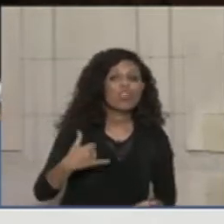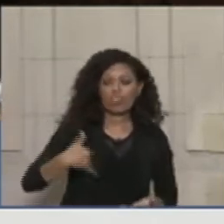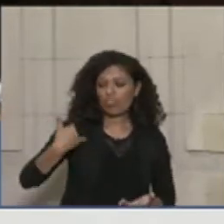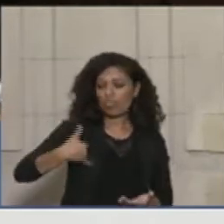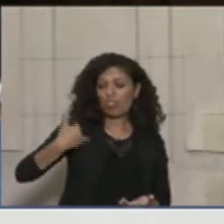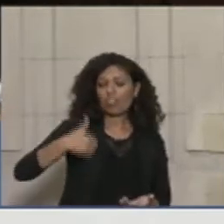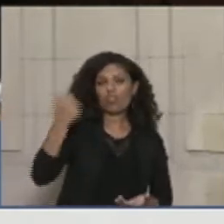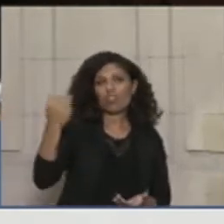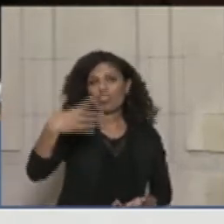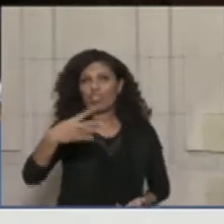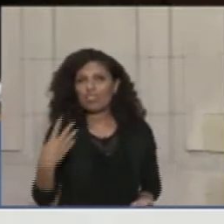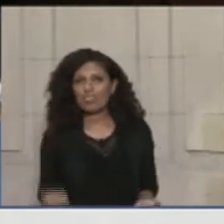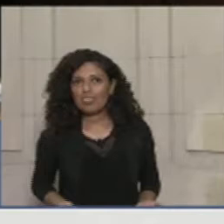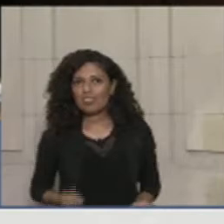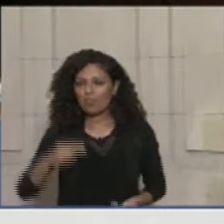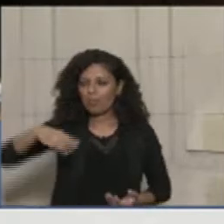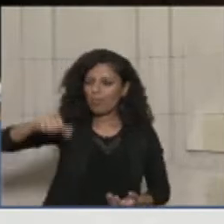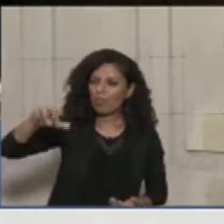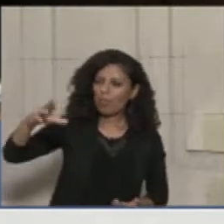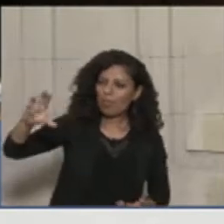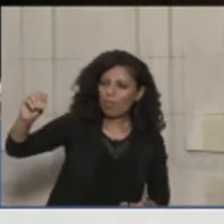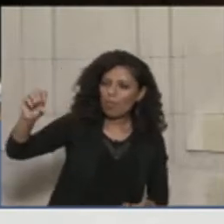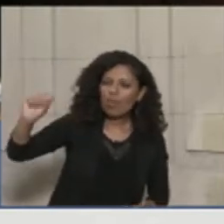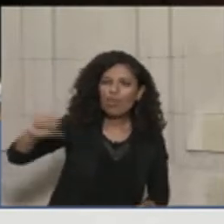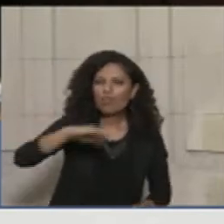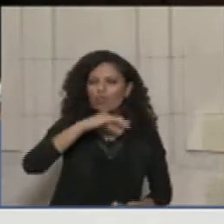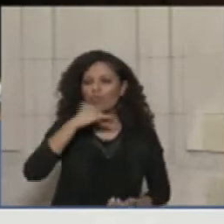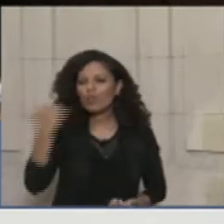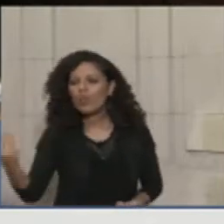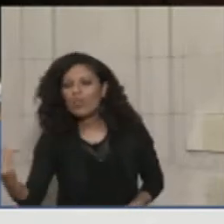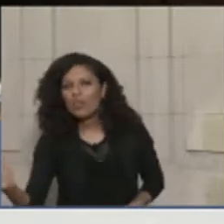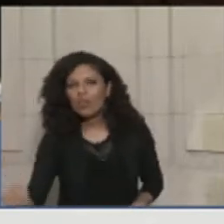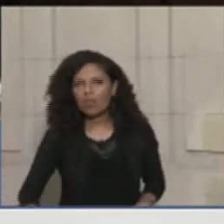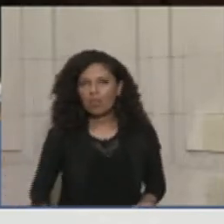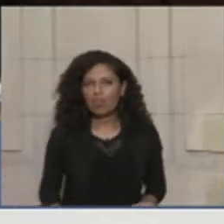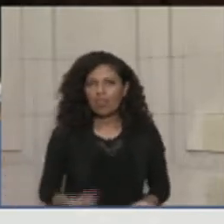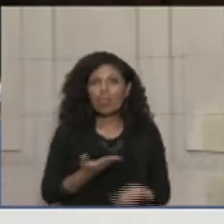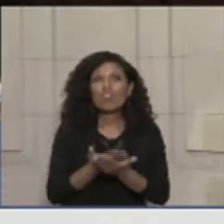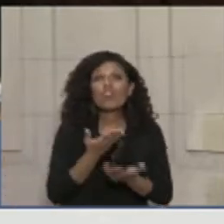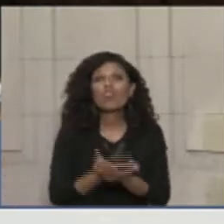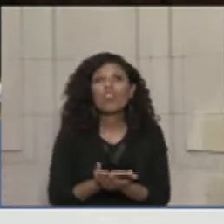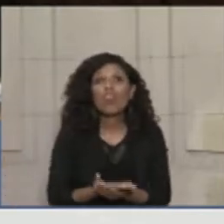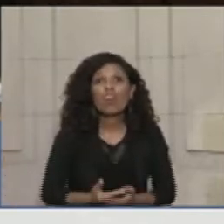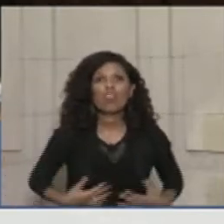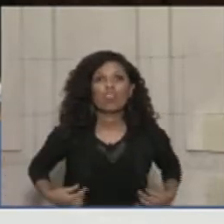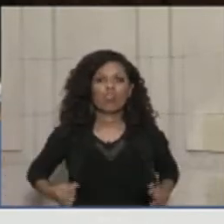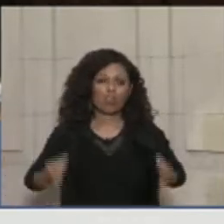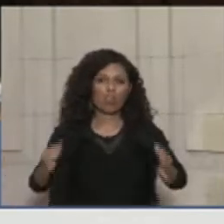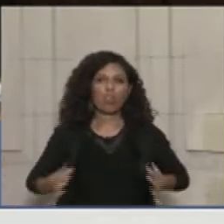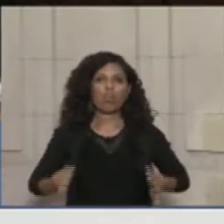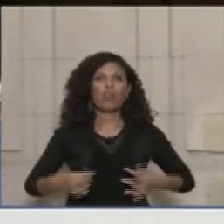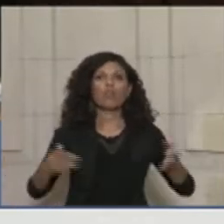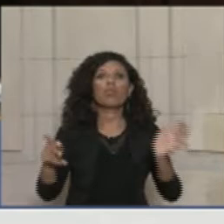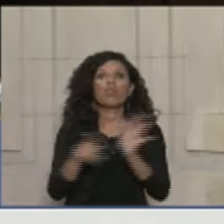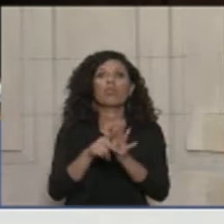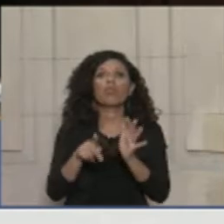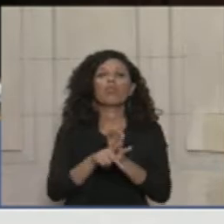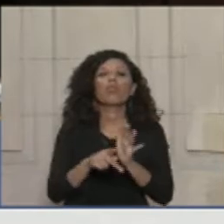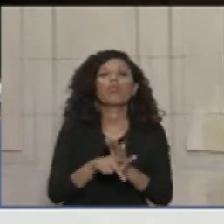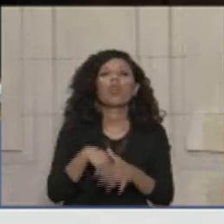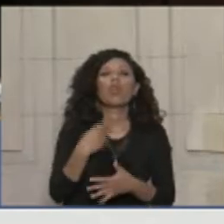da escola. Marcos Vinícius foi morto com o símbolo do município, do Estado brasileiro. Ele foi